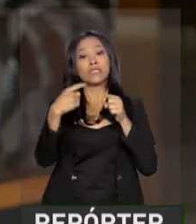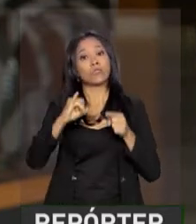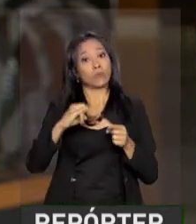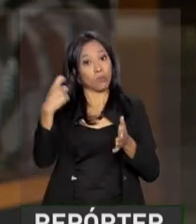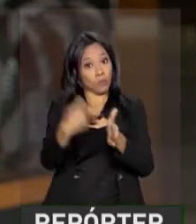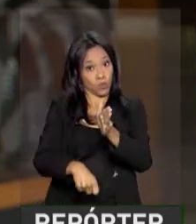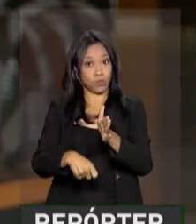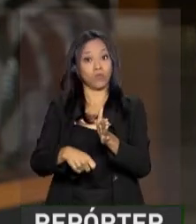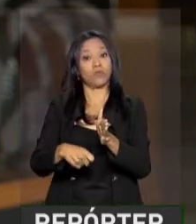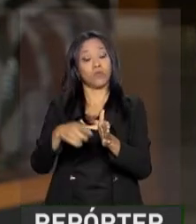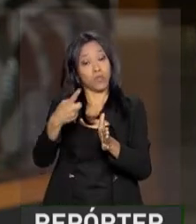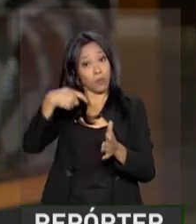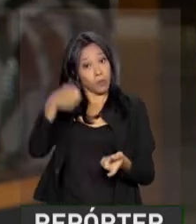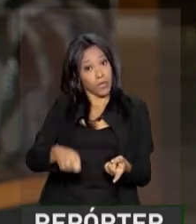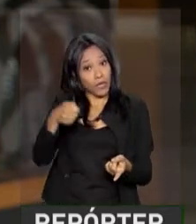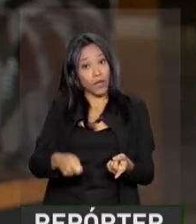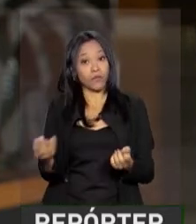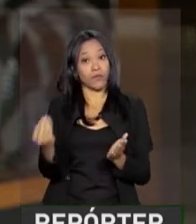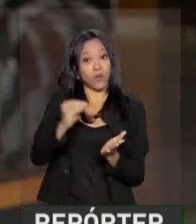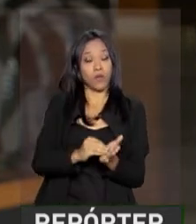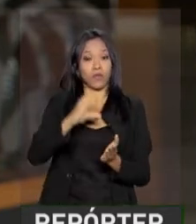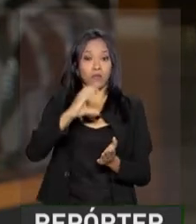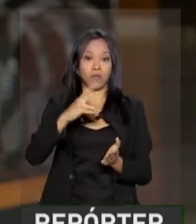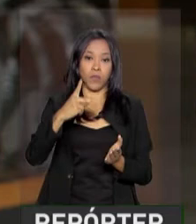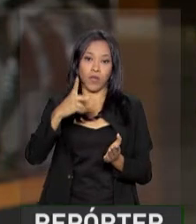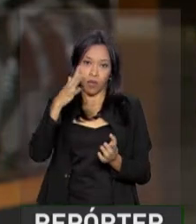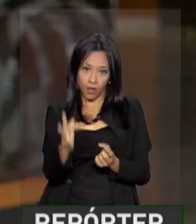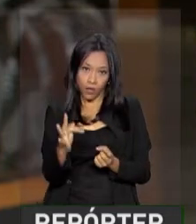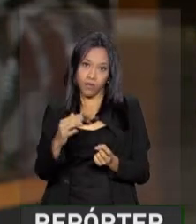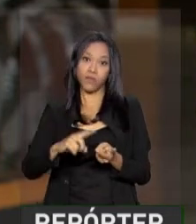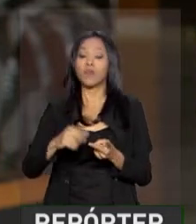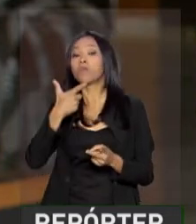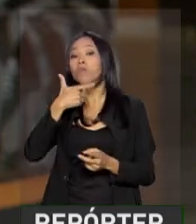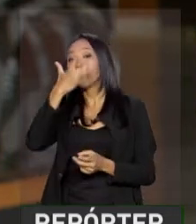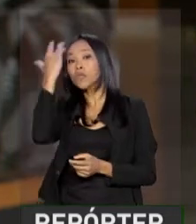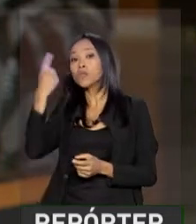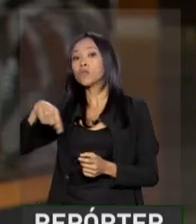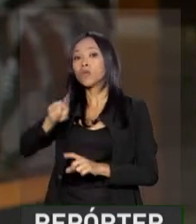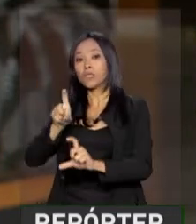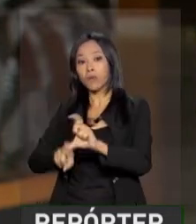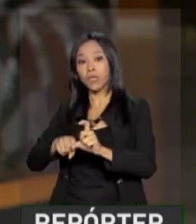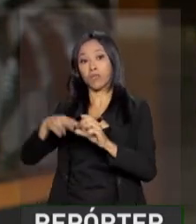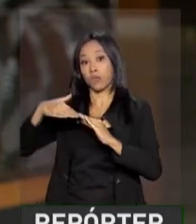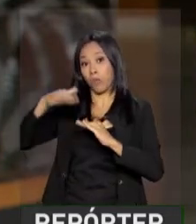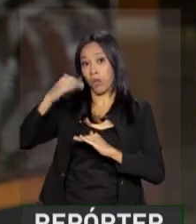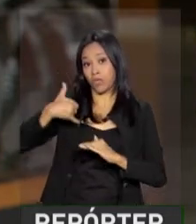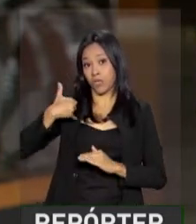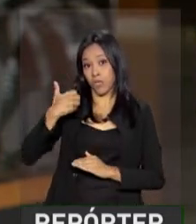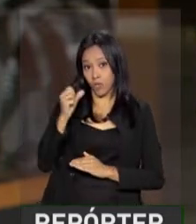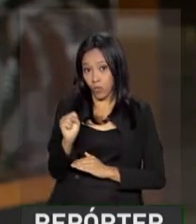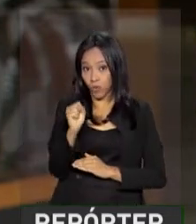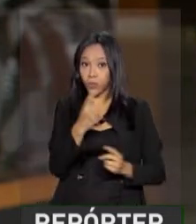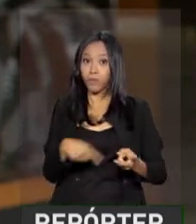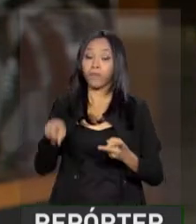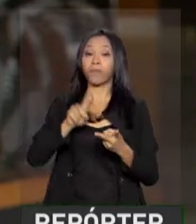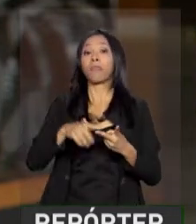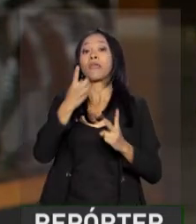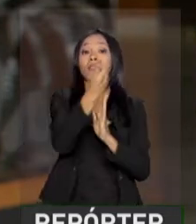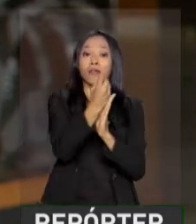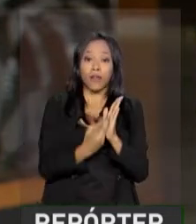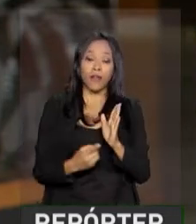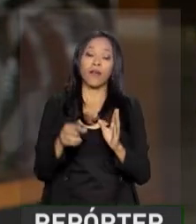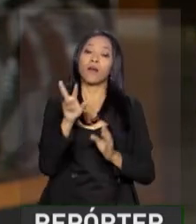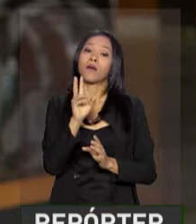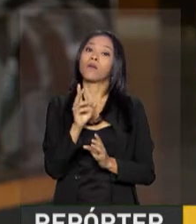obrigatoriedade de informar o cpf dos dependentes com mais de oito anos de idade é obrigado a fazer a declaração do imposto